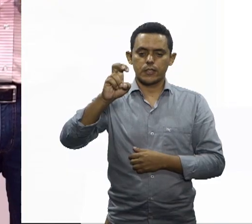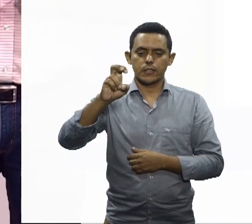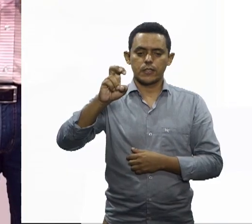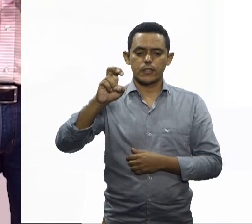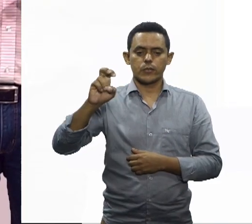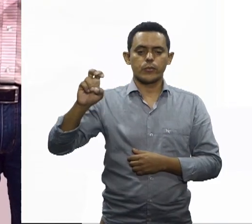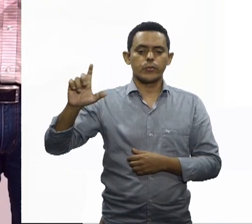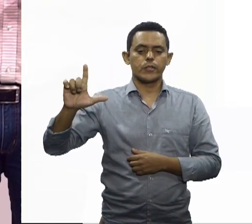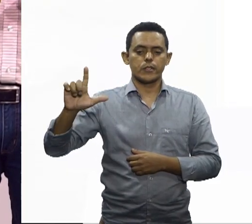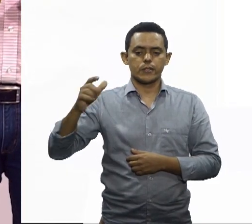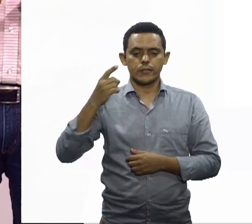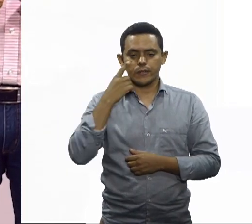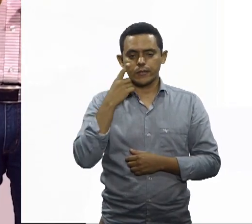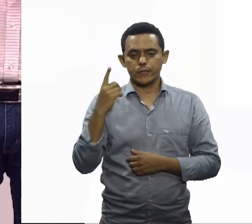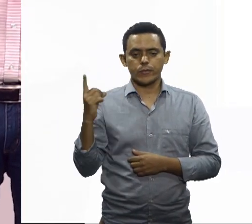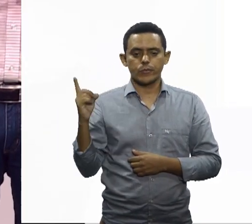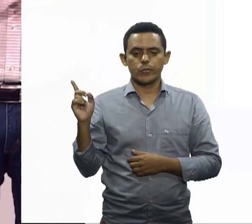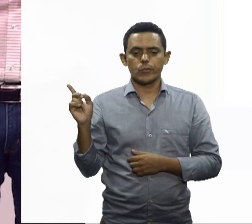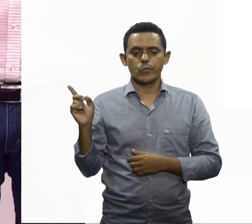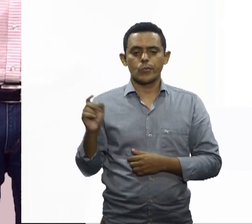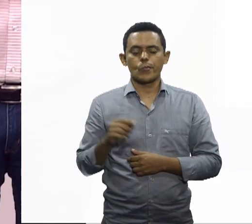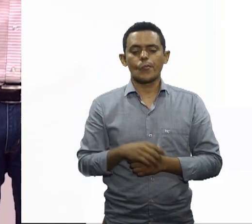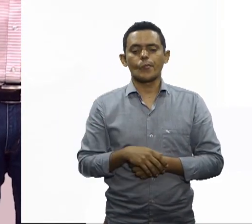cúbicos, nesse caso, eu tenho aí